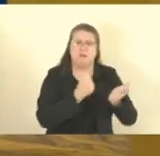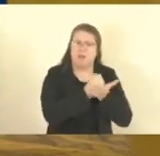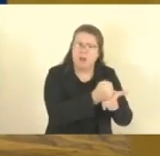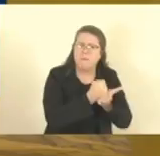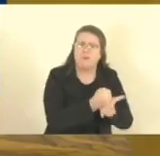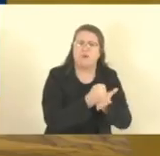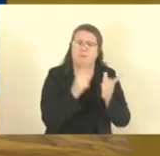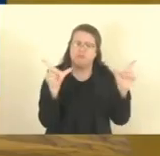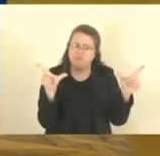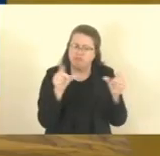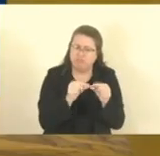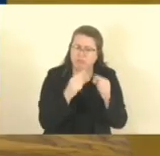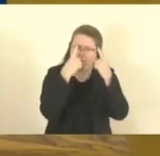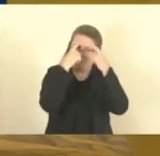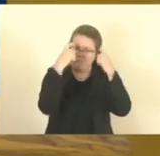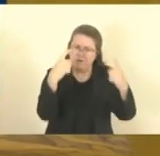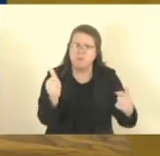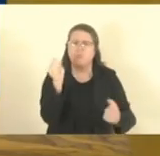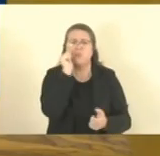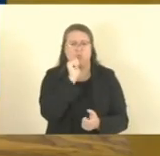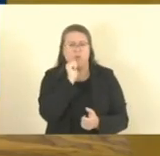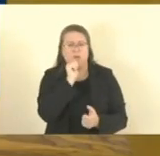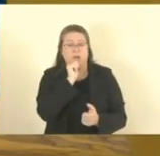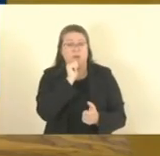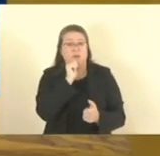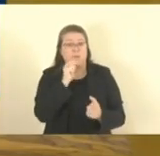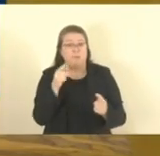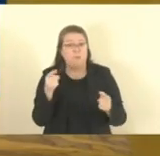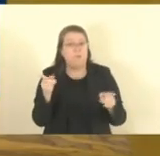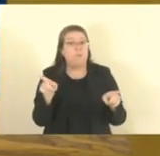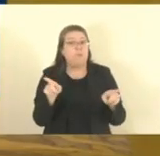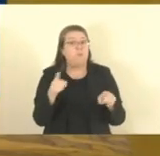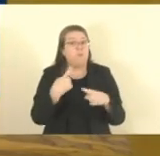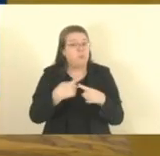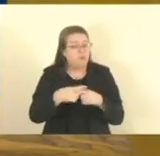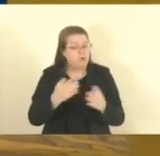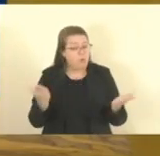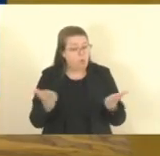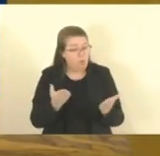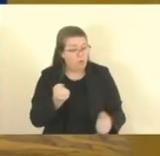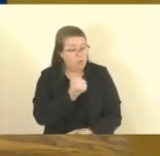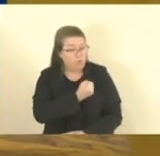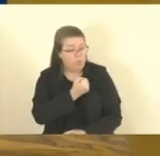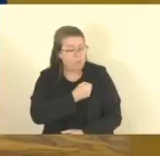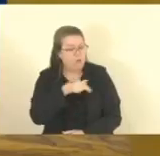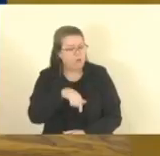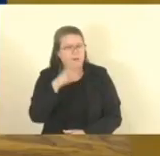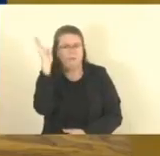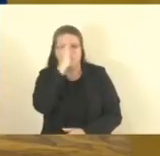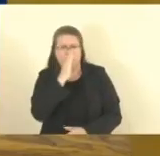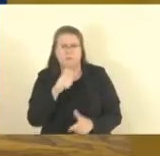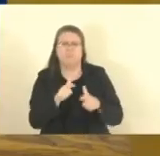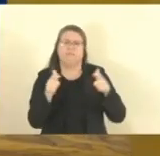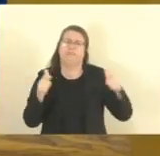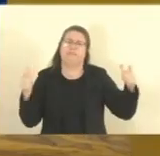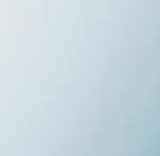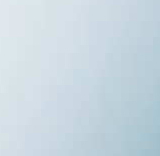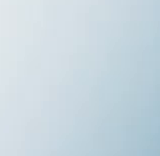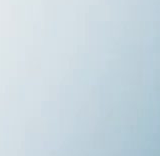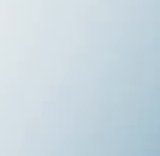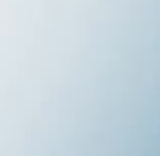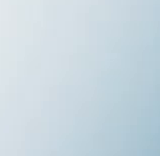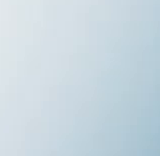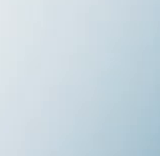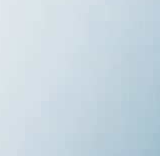violência contra as mulheres, que são ainda muito elevados em nosso país e especialmente aqui no nosso estado do Espírito Santo.